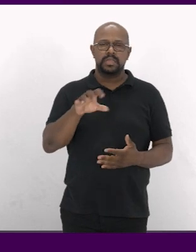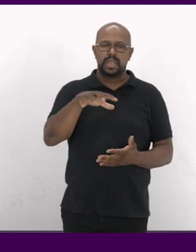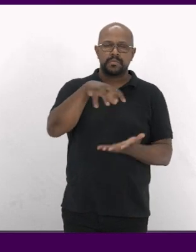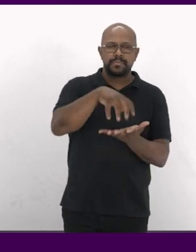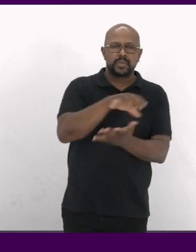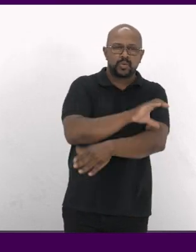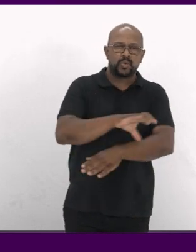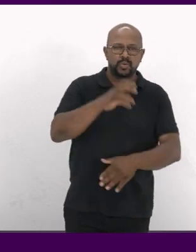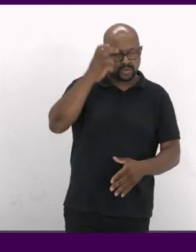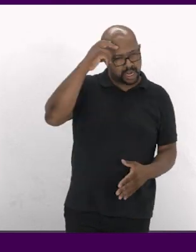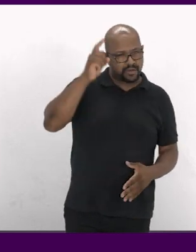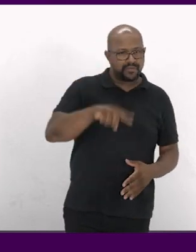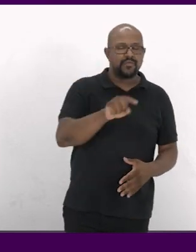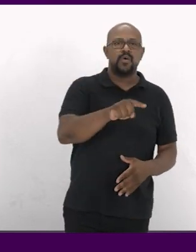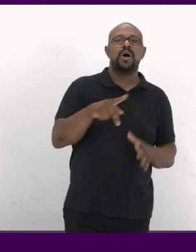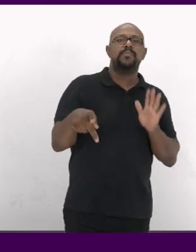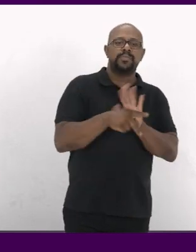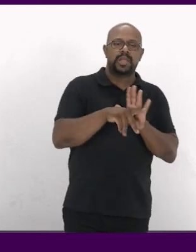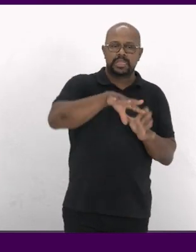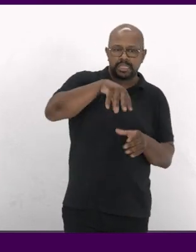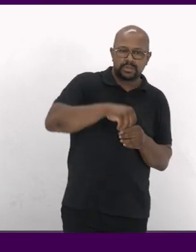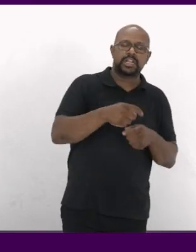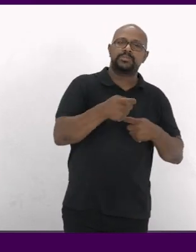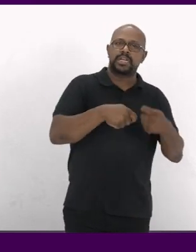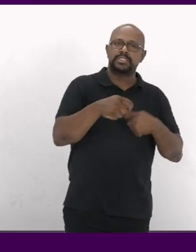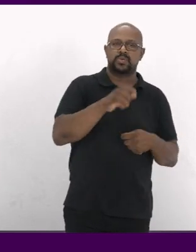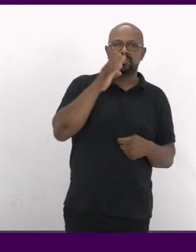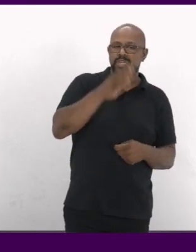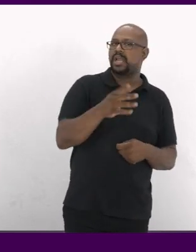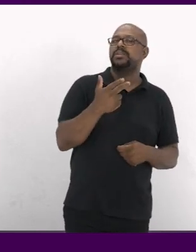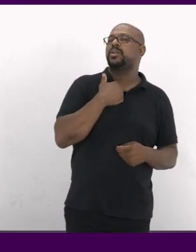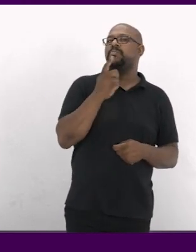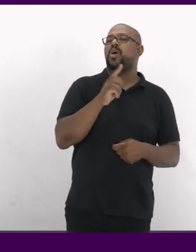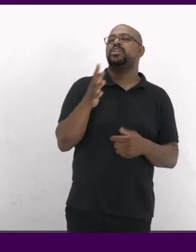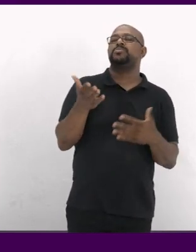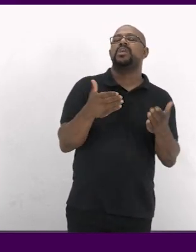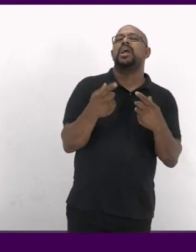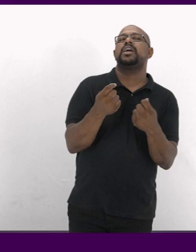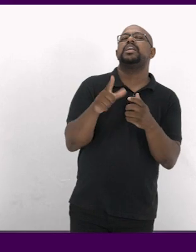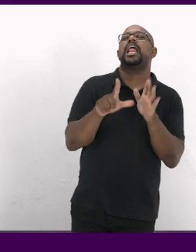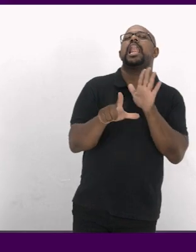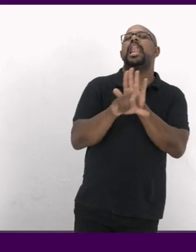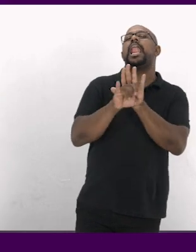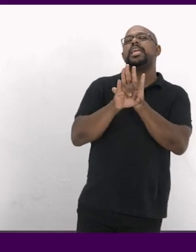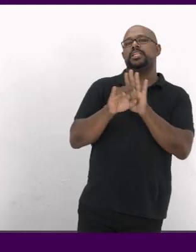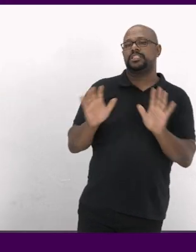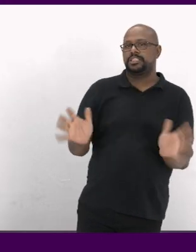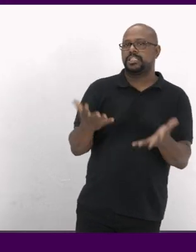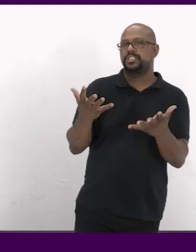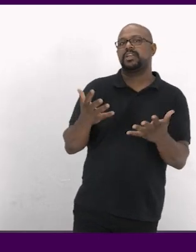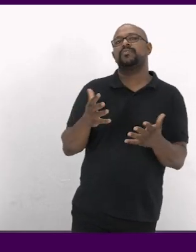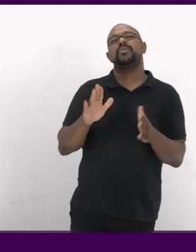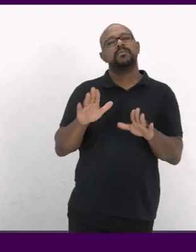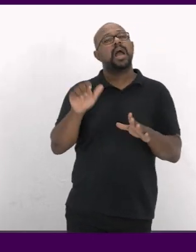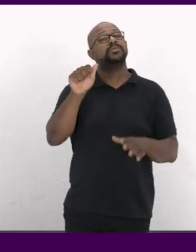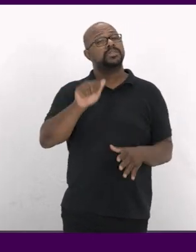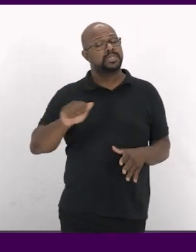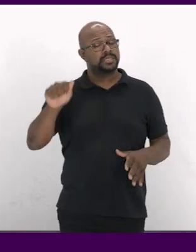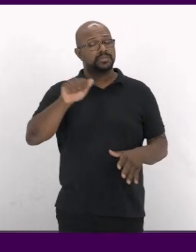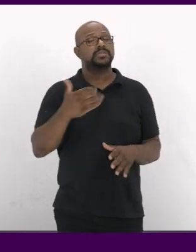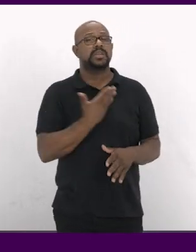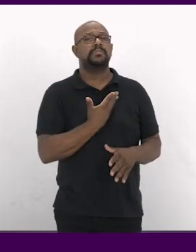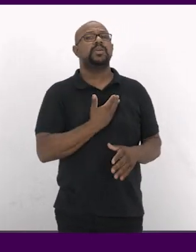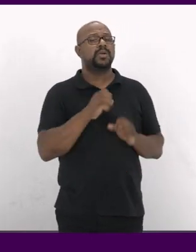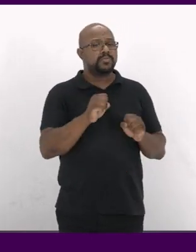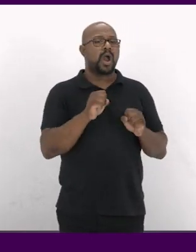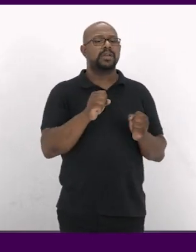se o equipamento cultural for um departamento da administração direta, ele não poderá captar recursos em leis de incentivo, as